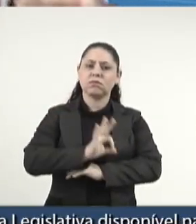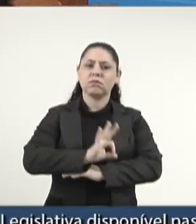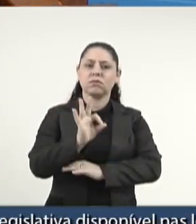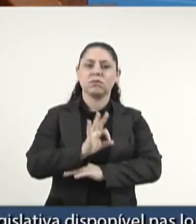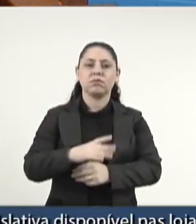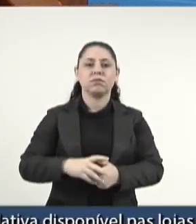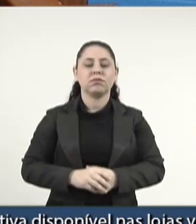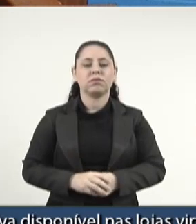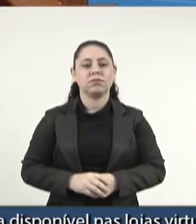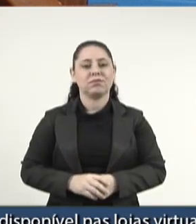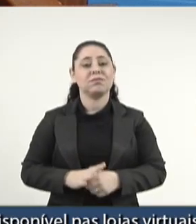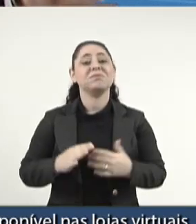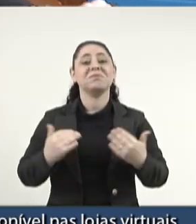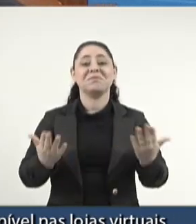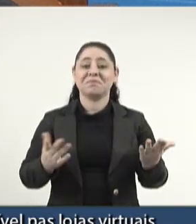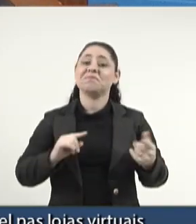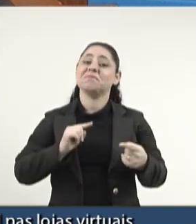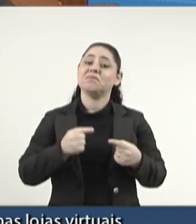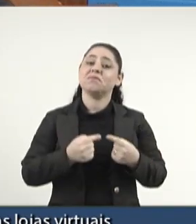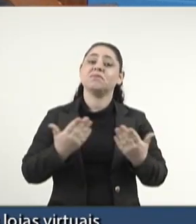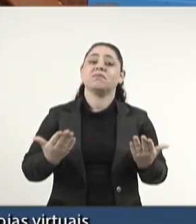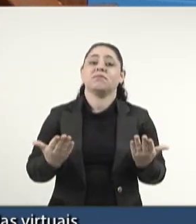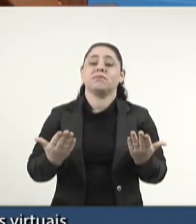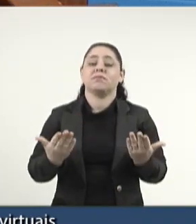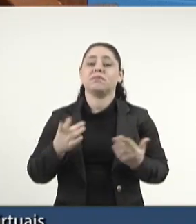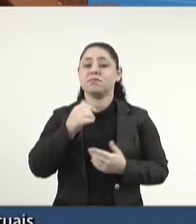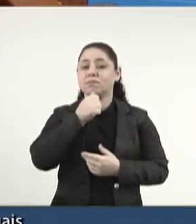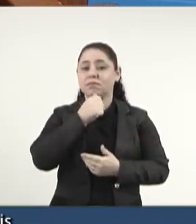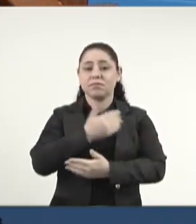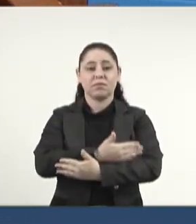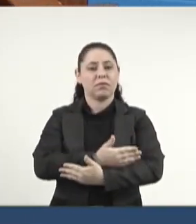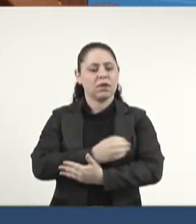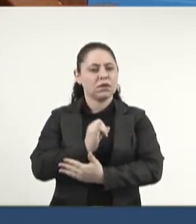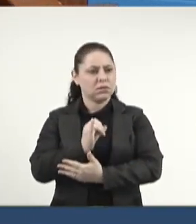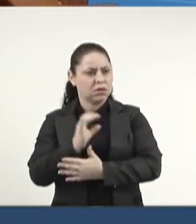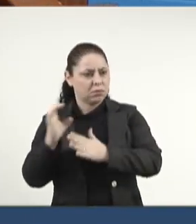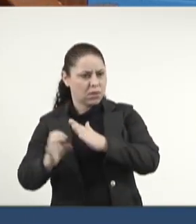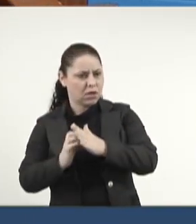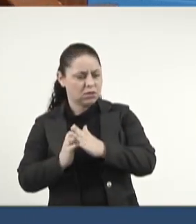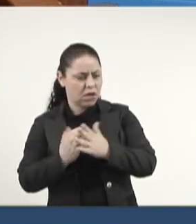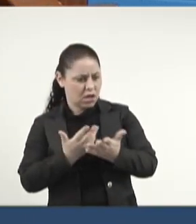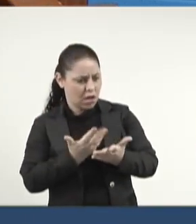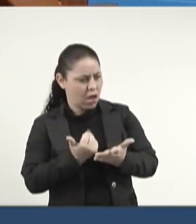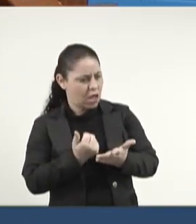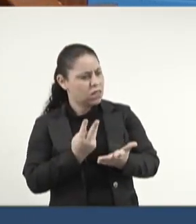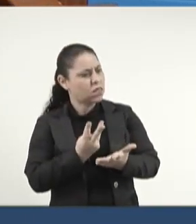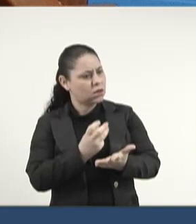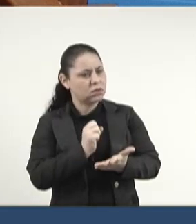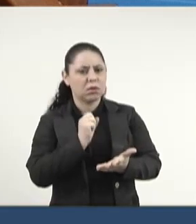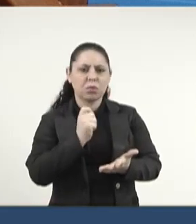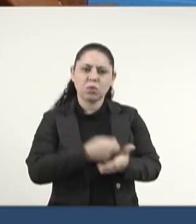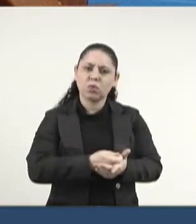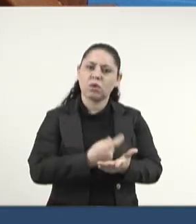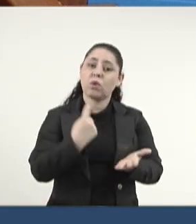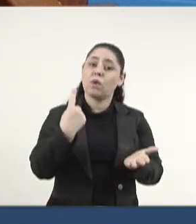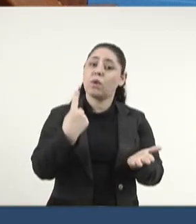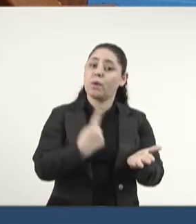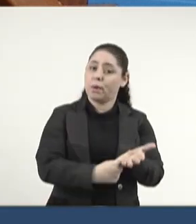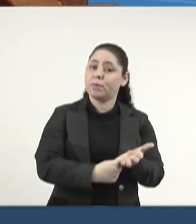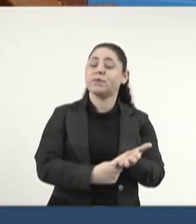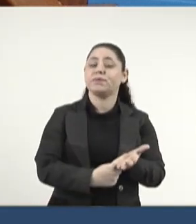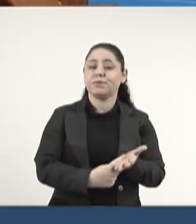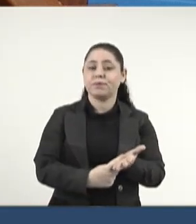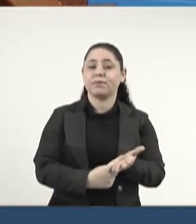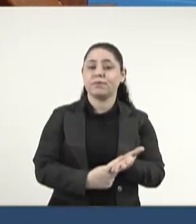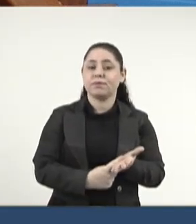30%. Aí que está o meu ponto, deputado Neno Razuc. Se a empresa cobra 30%, se esse valor foi combinado e foi